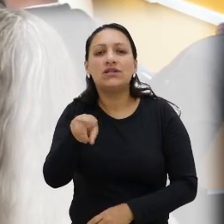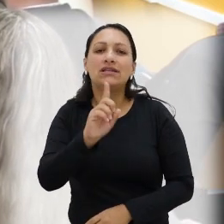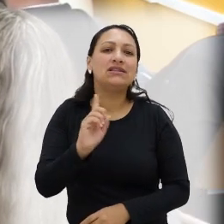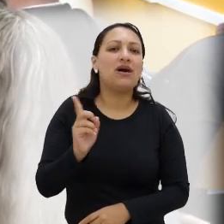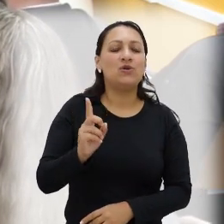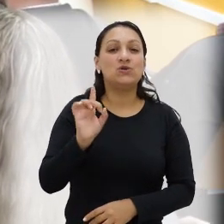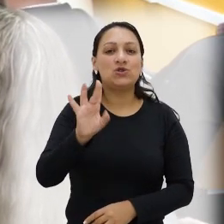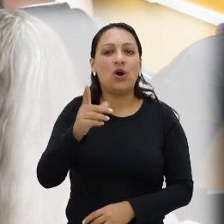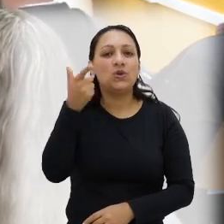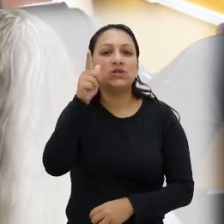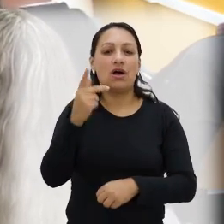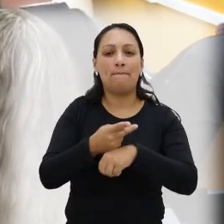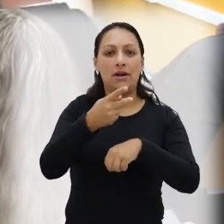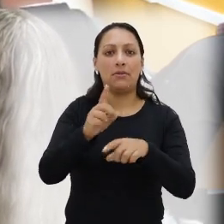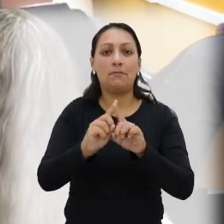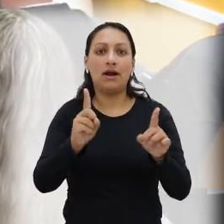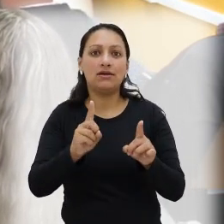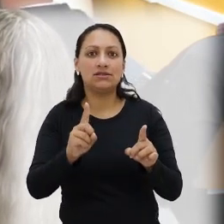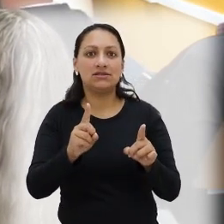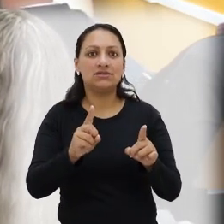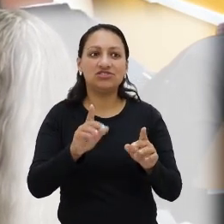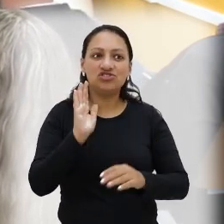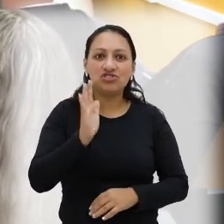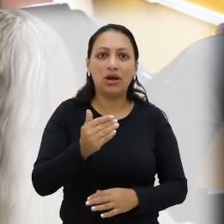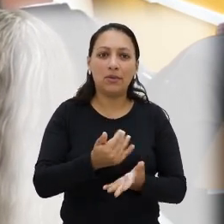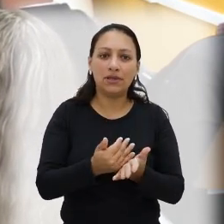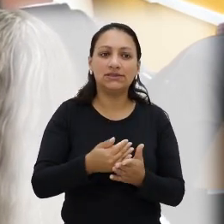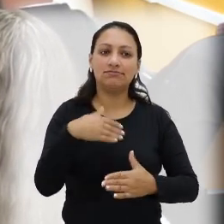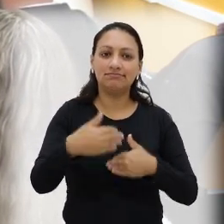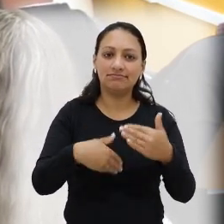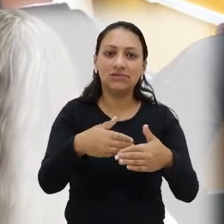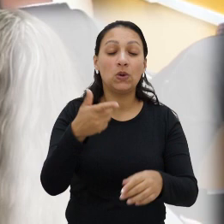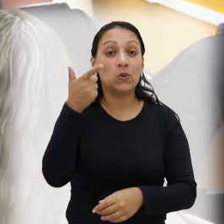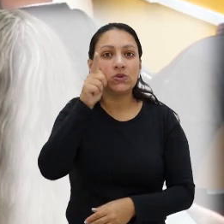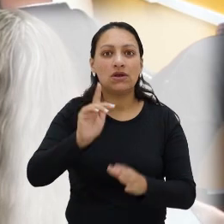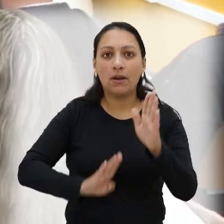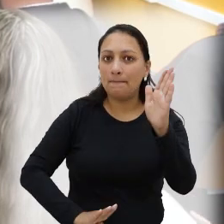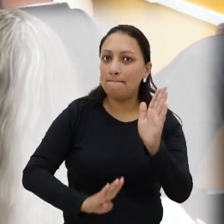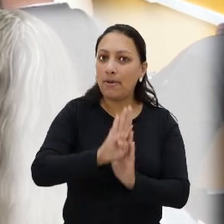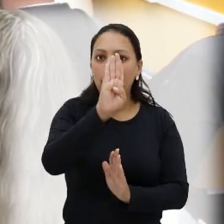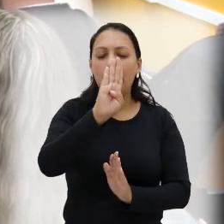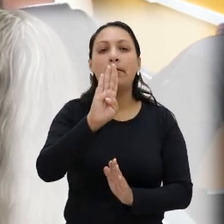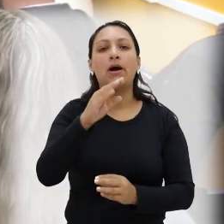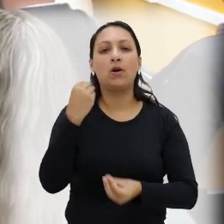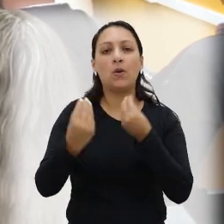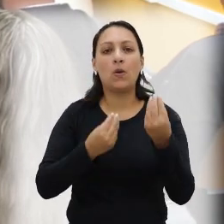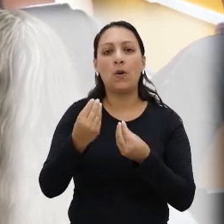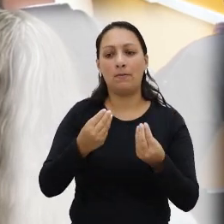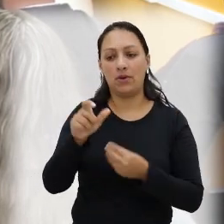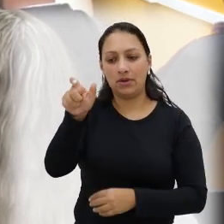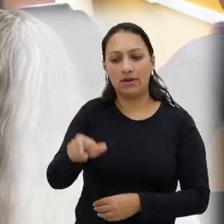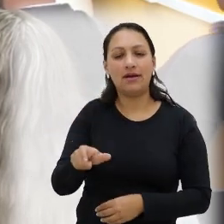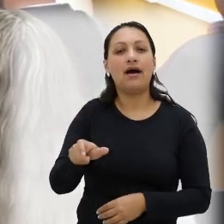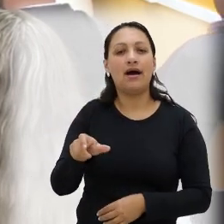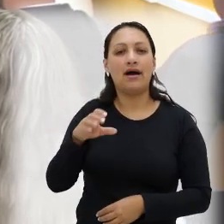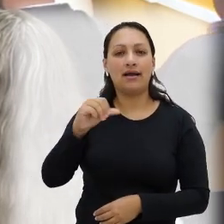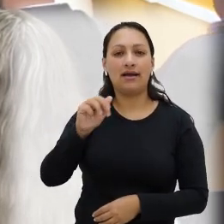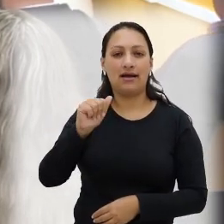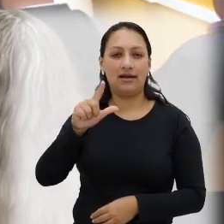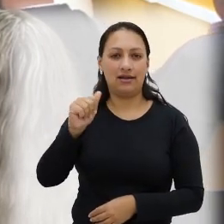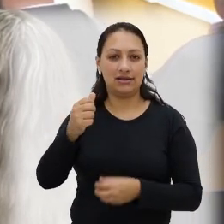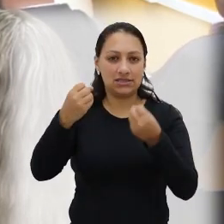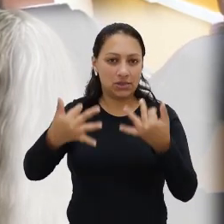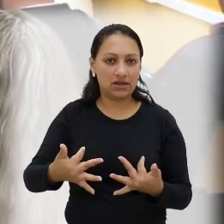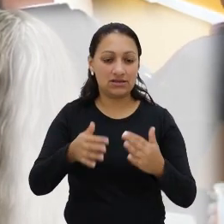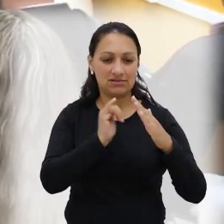premiação no final, que, sim, vocês gerem receita. E que vocês possam rampar, realmente, como a Carla fala, tracionar, né, e se transformar